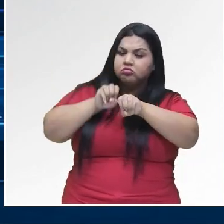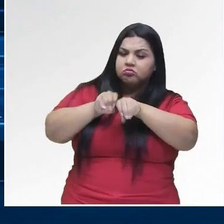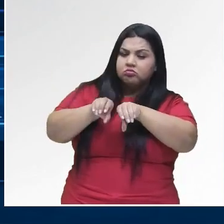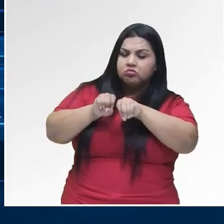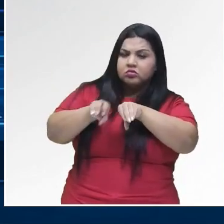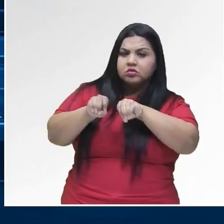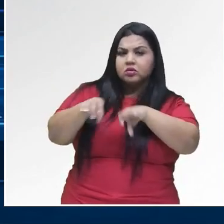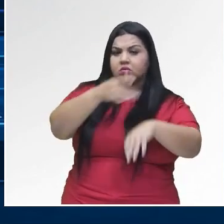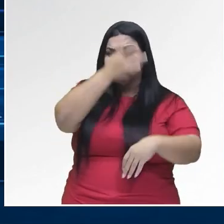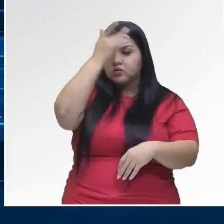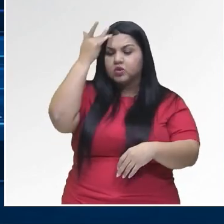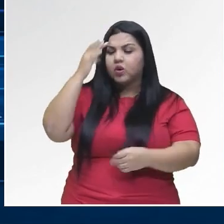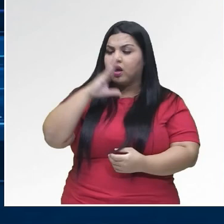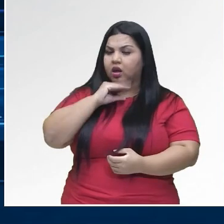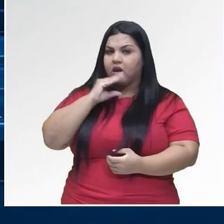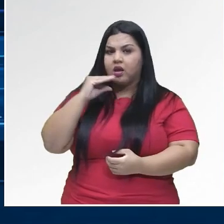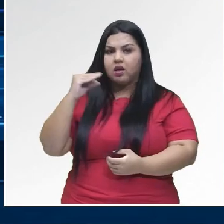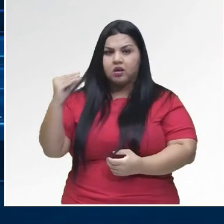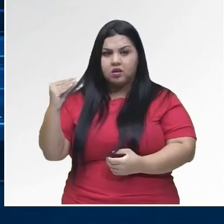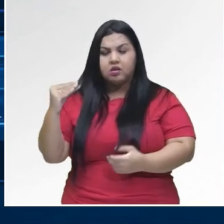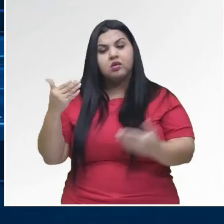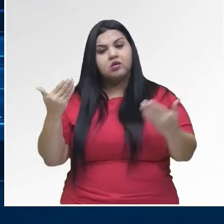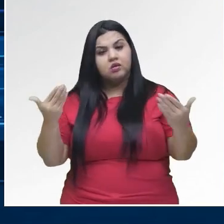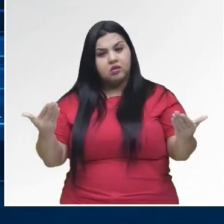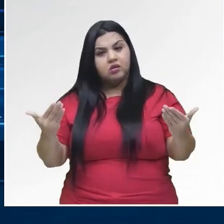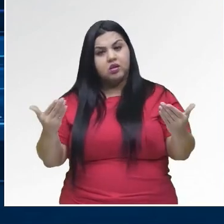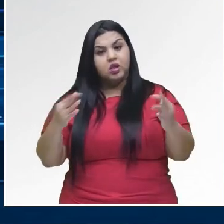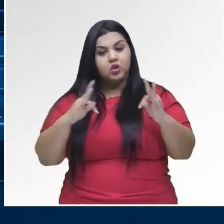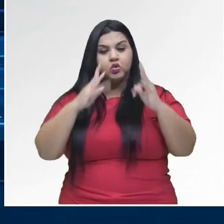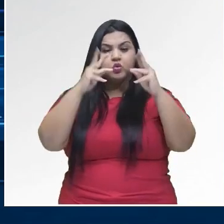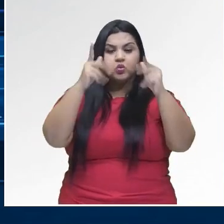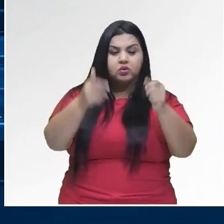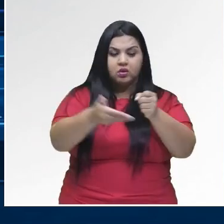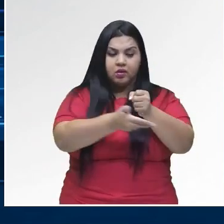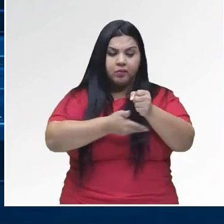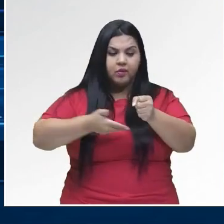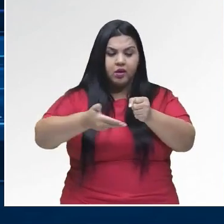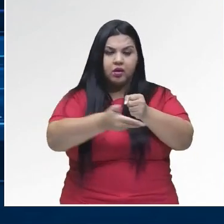pessoa, né, da criança. Então, é toda essa base aí.